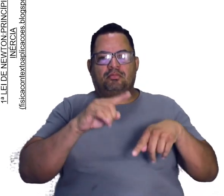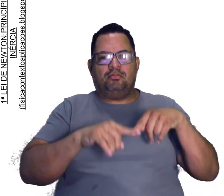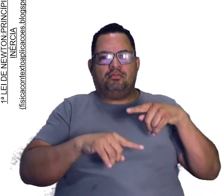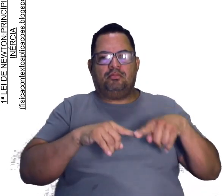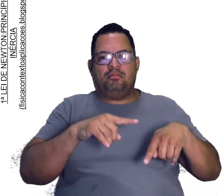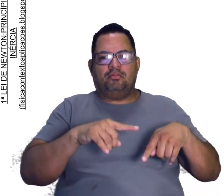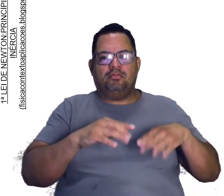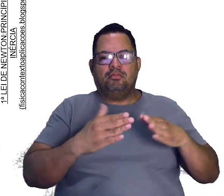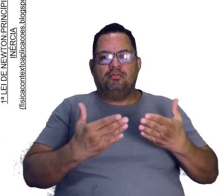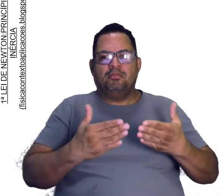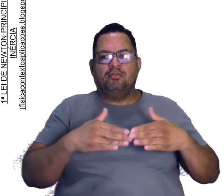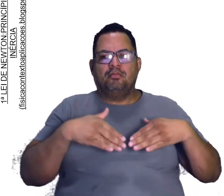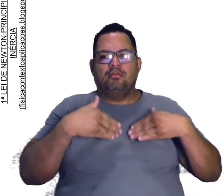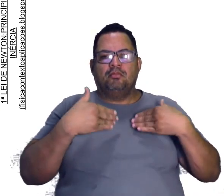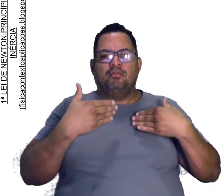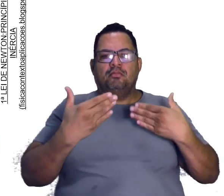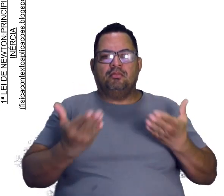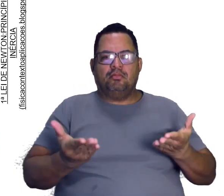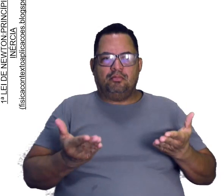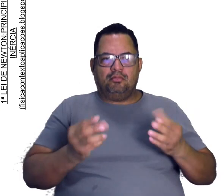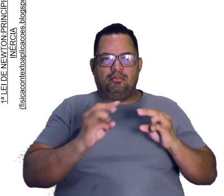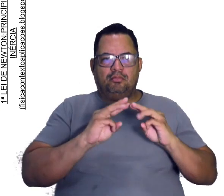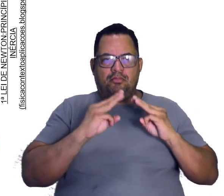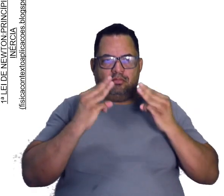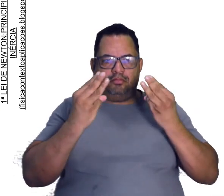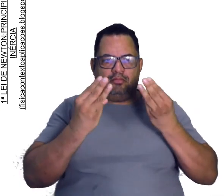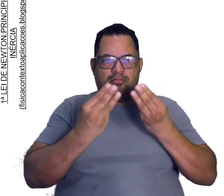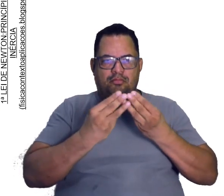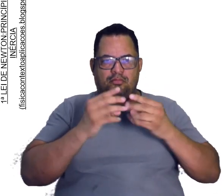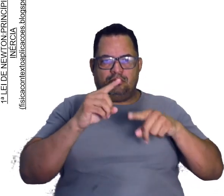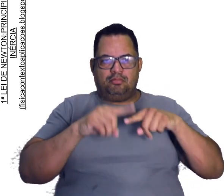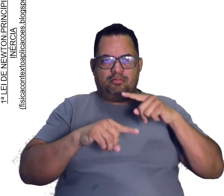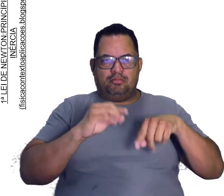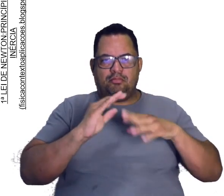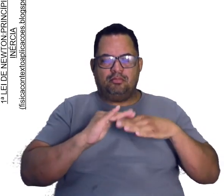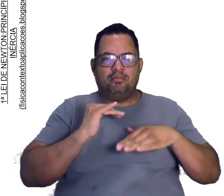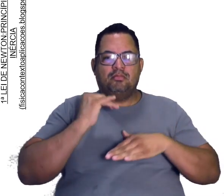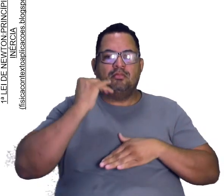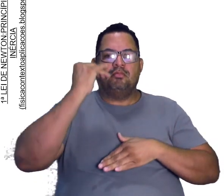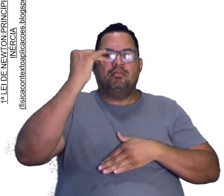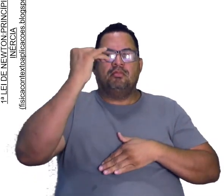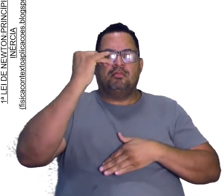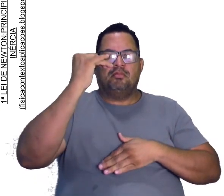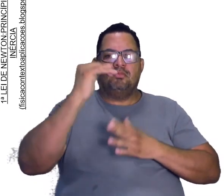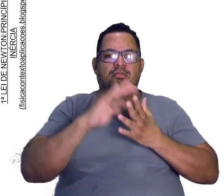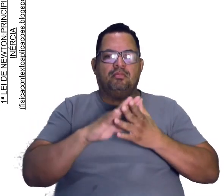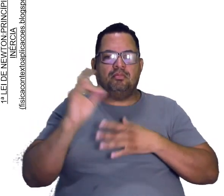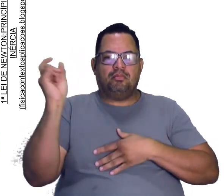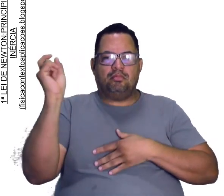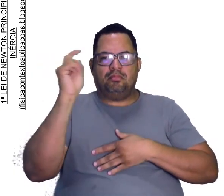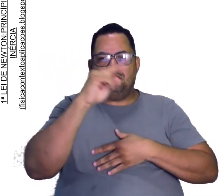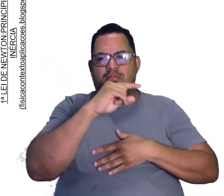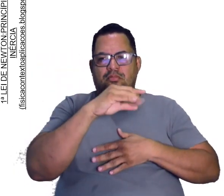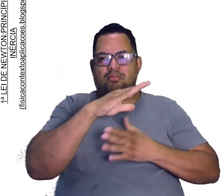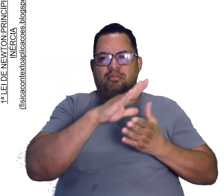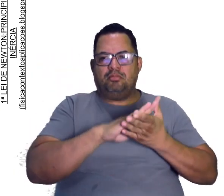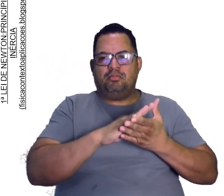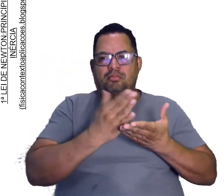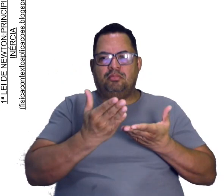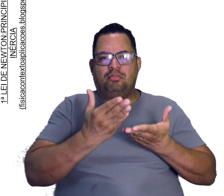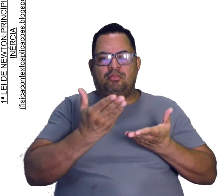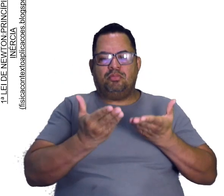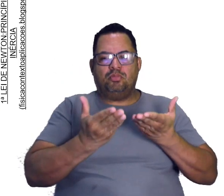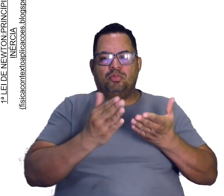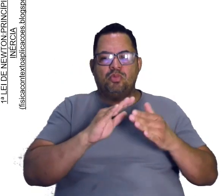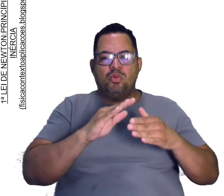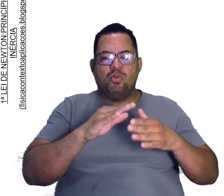seja, quanto maior for a massa do corpo, maior será a dificuldade de colocar esse corpo